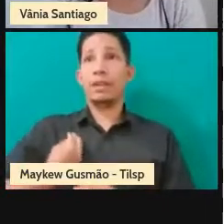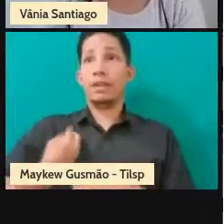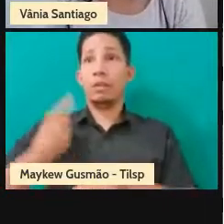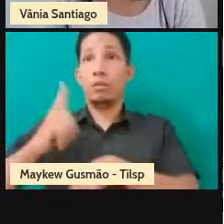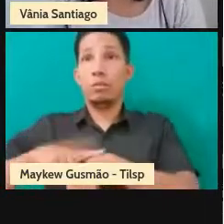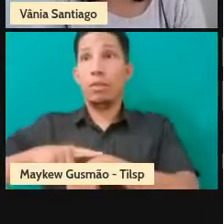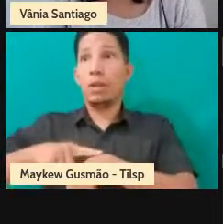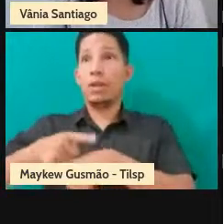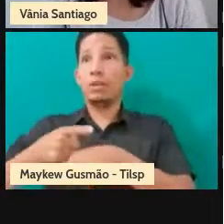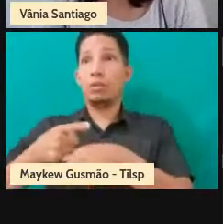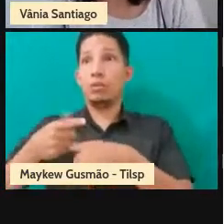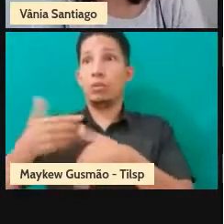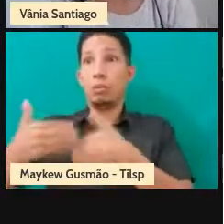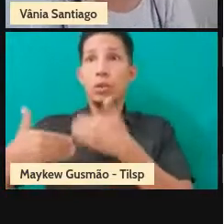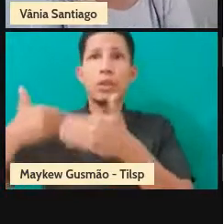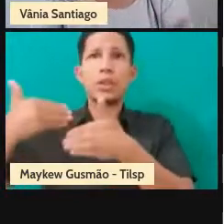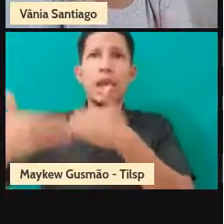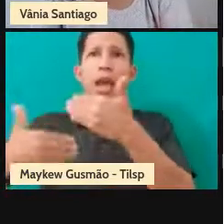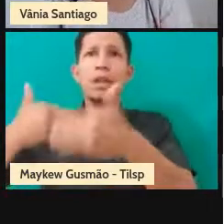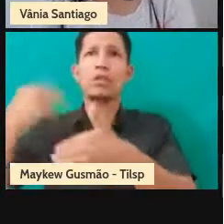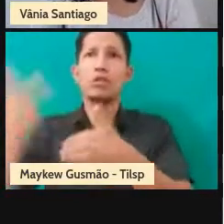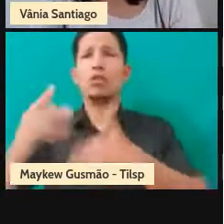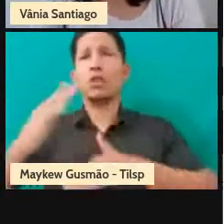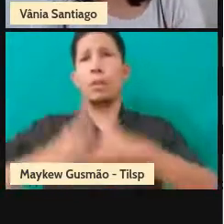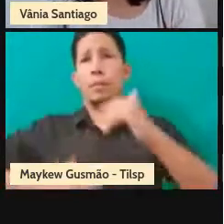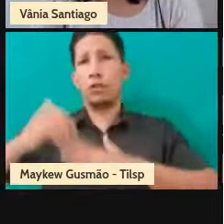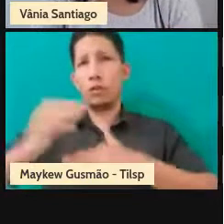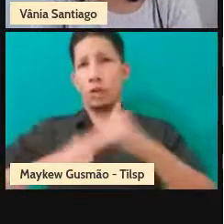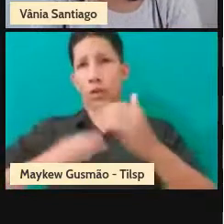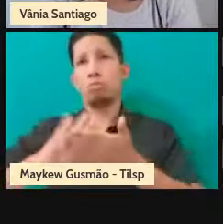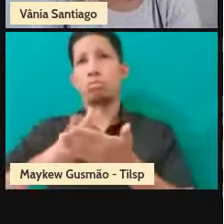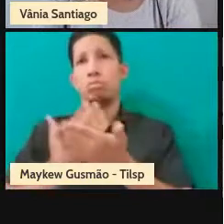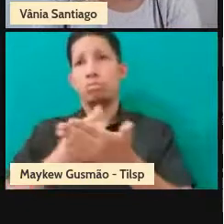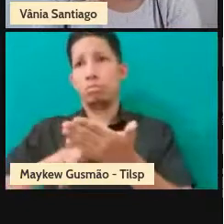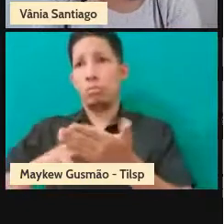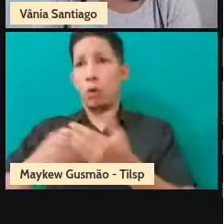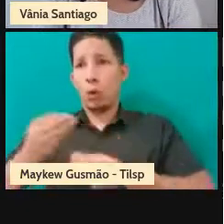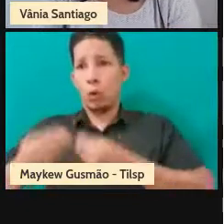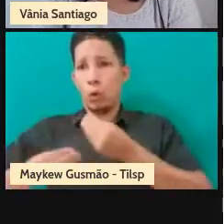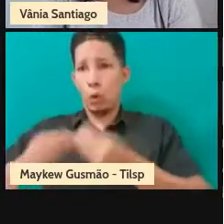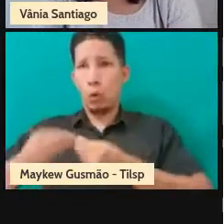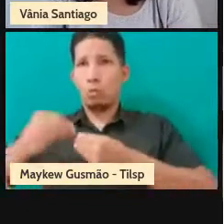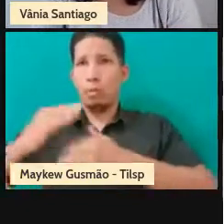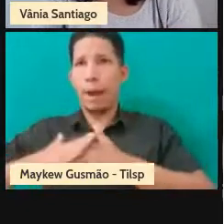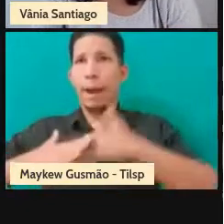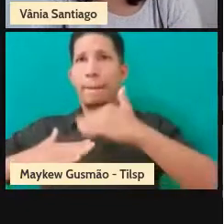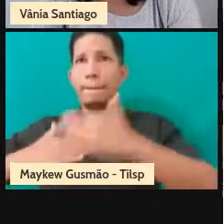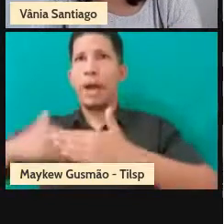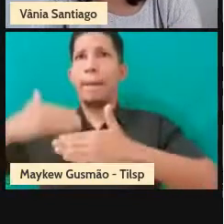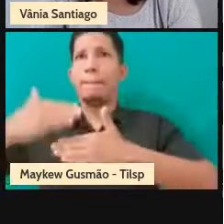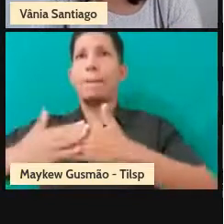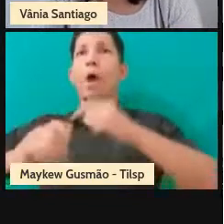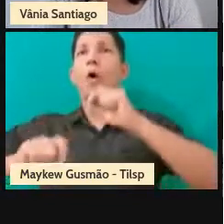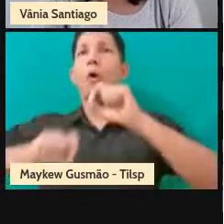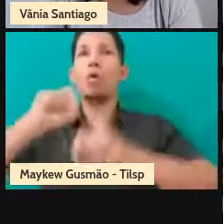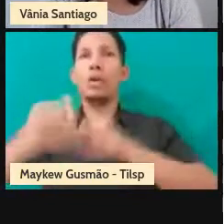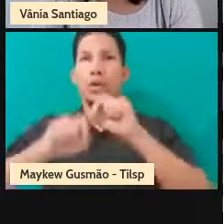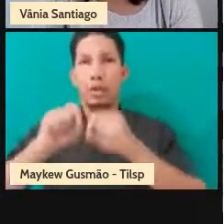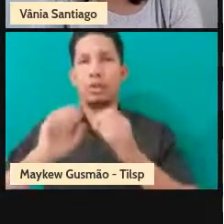um processo histórico da profissionalização do TIOS, né, da construção do que é ser TIOS. Então,